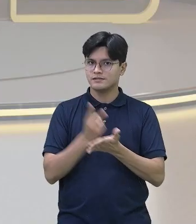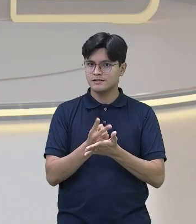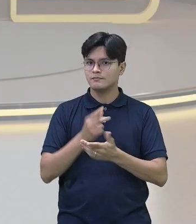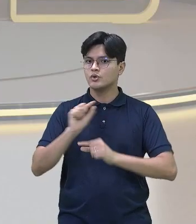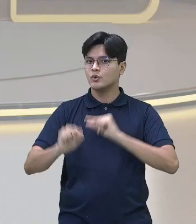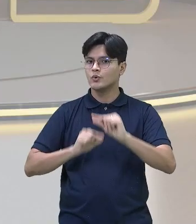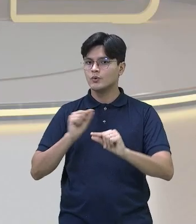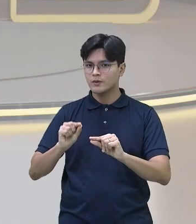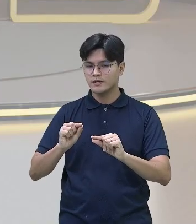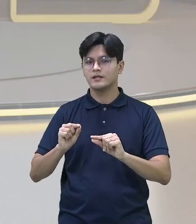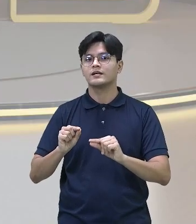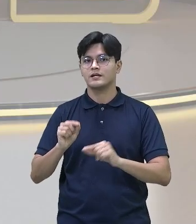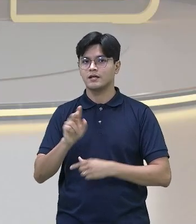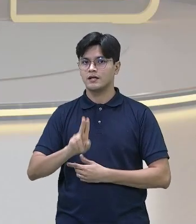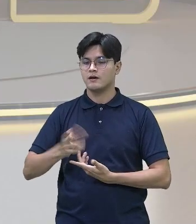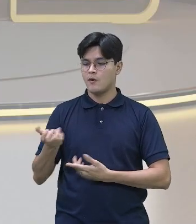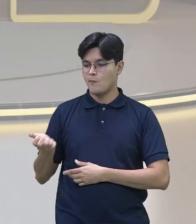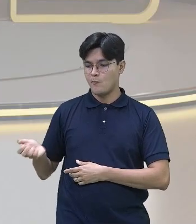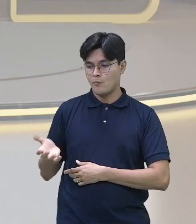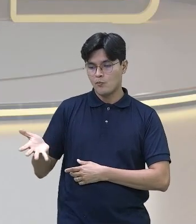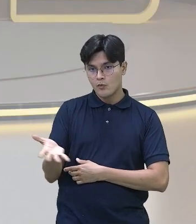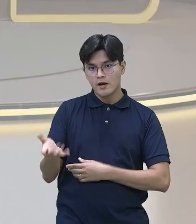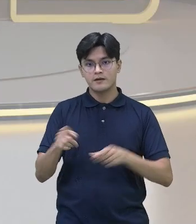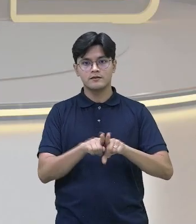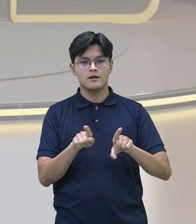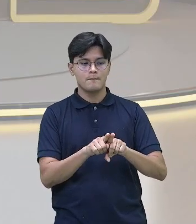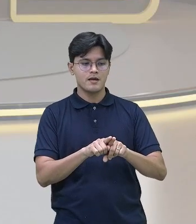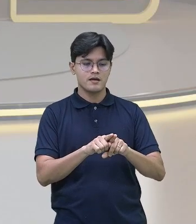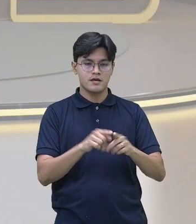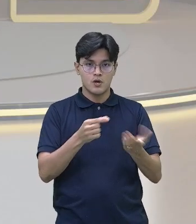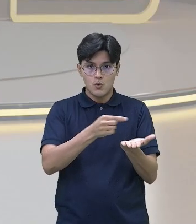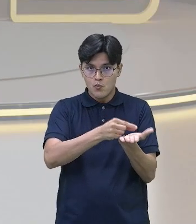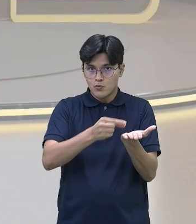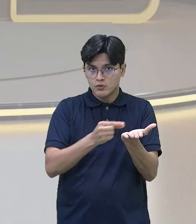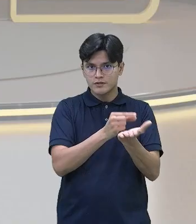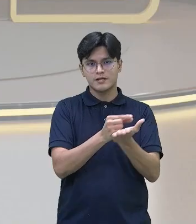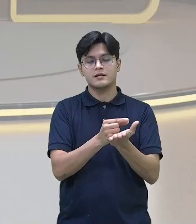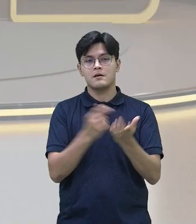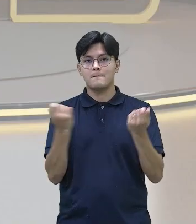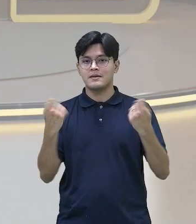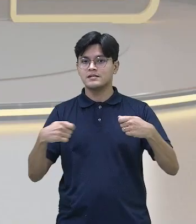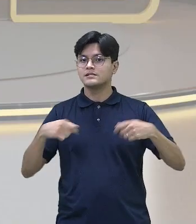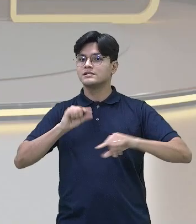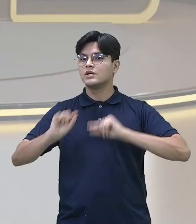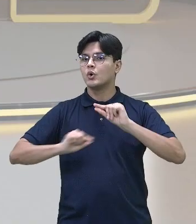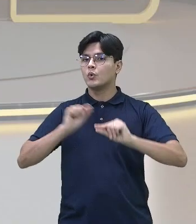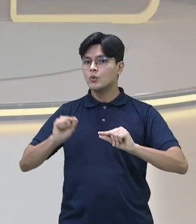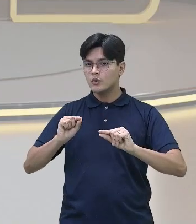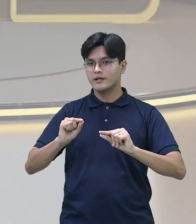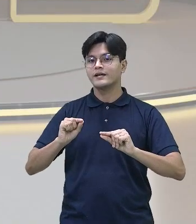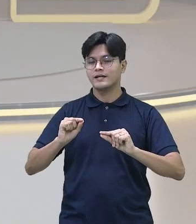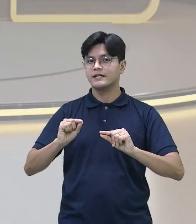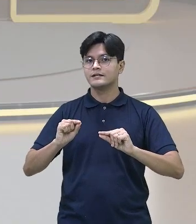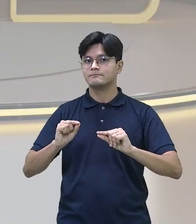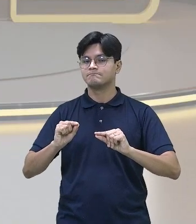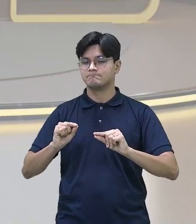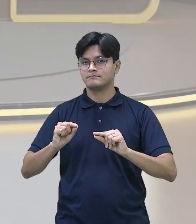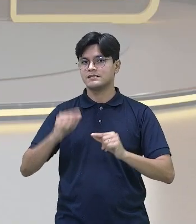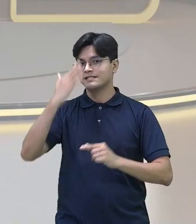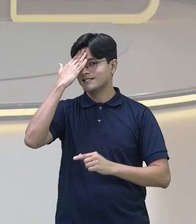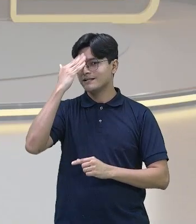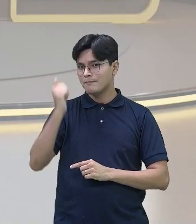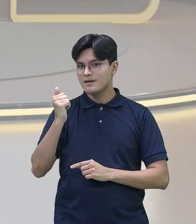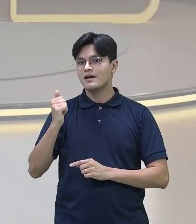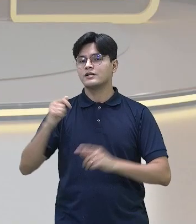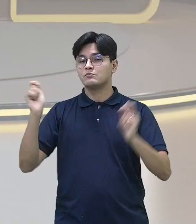quanto o dado com as possibilidades que elas possuem, ou seja, a moeda com 2 faces e o dado com